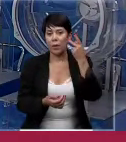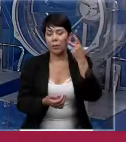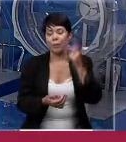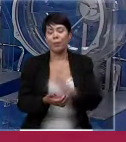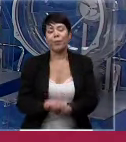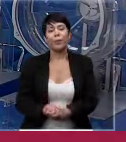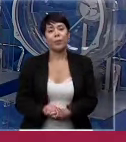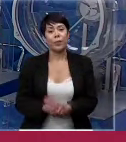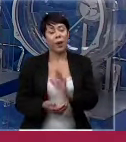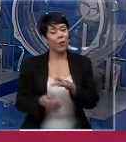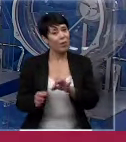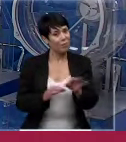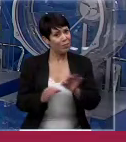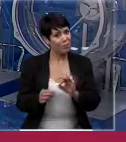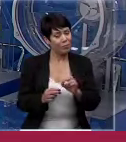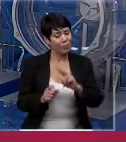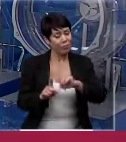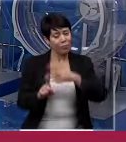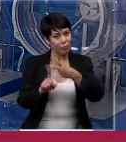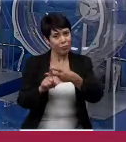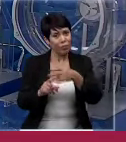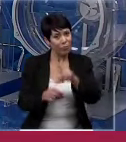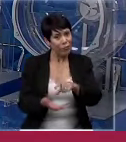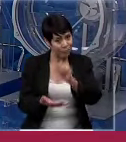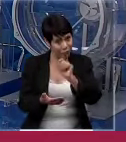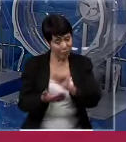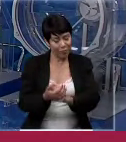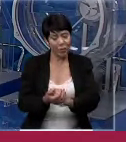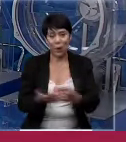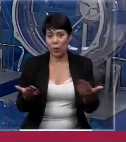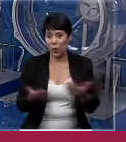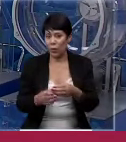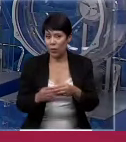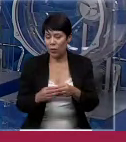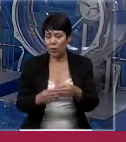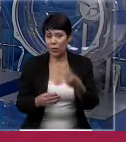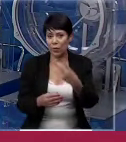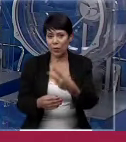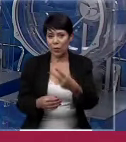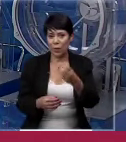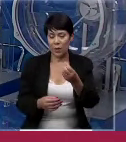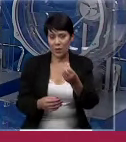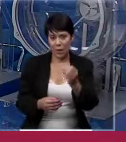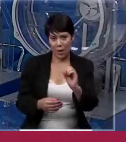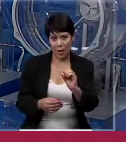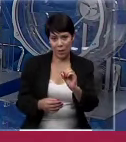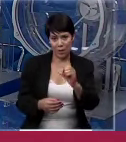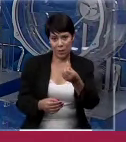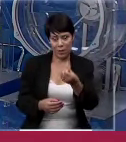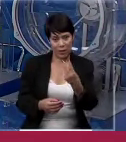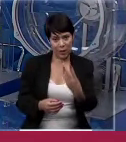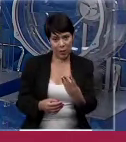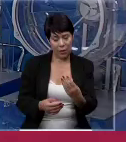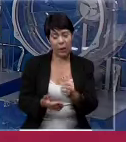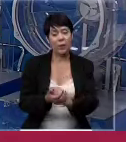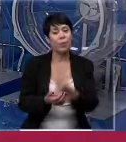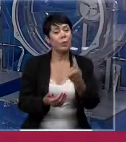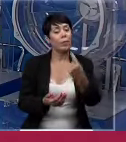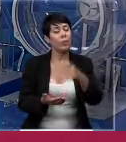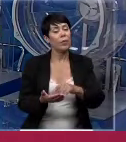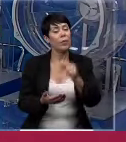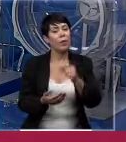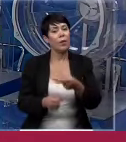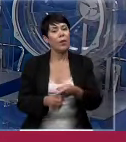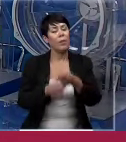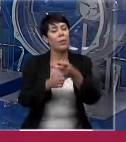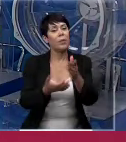estão preparados para o sorteio da Dupla Cena? Lembrando que este é o concurso número 2064 da Dupla Cena e no primeiro sorteio